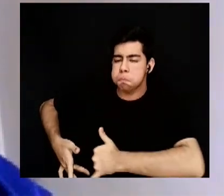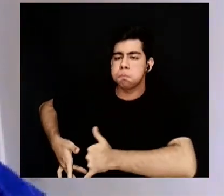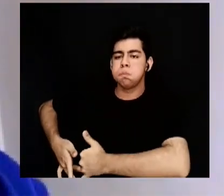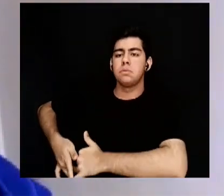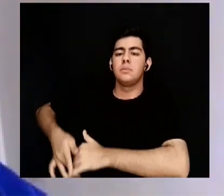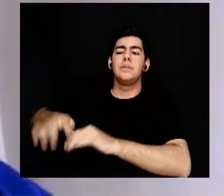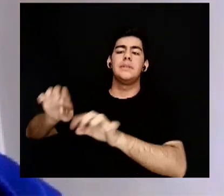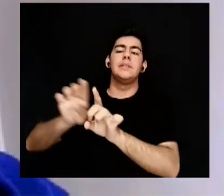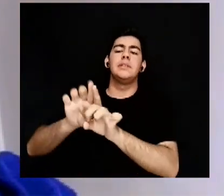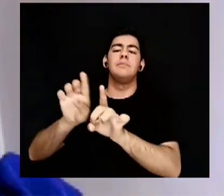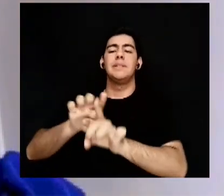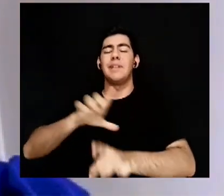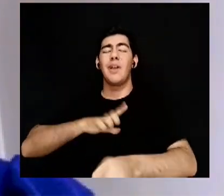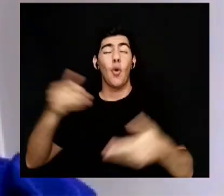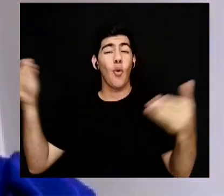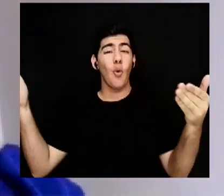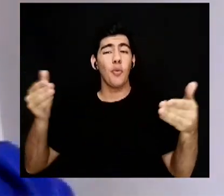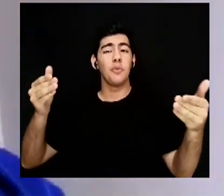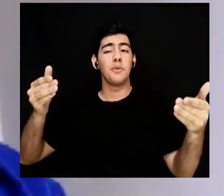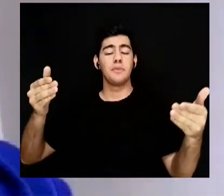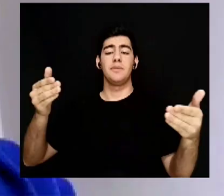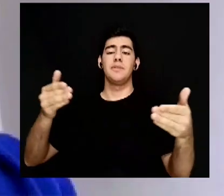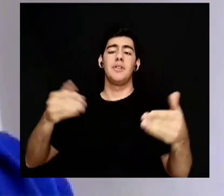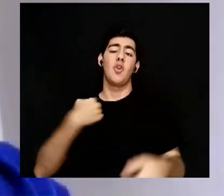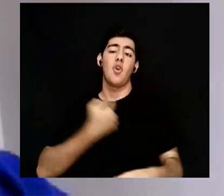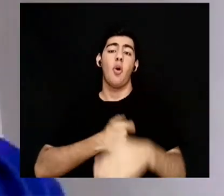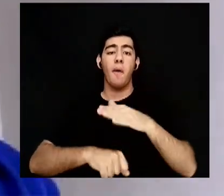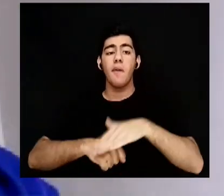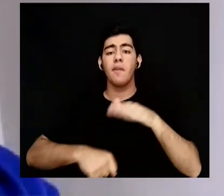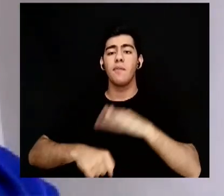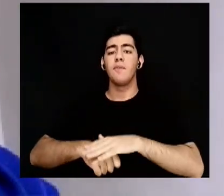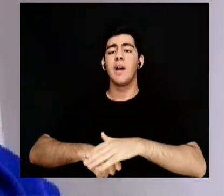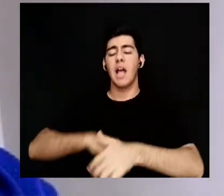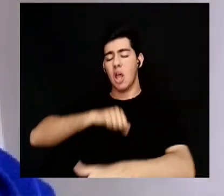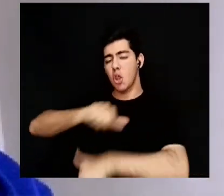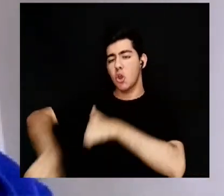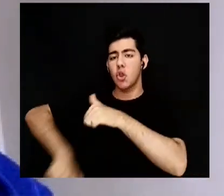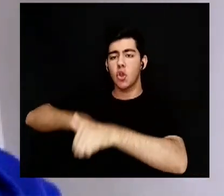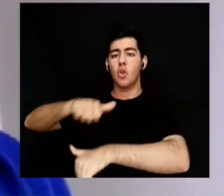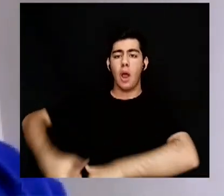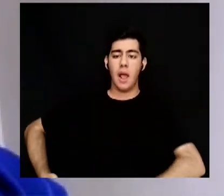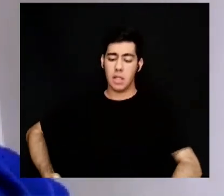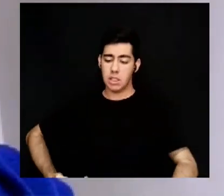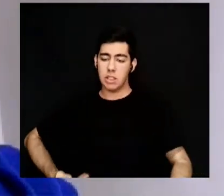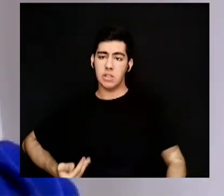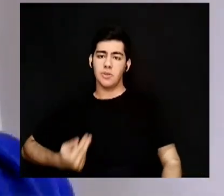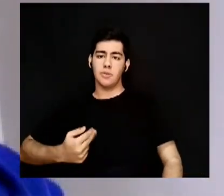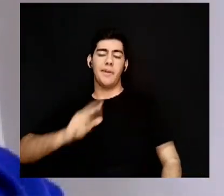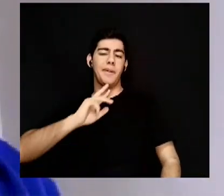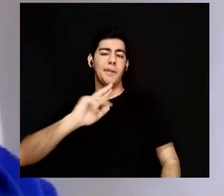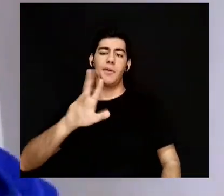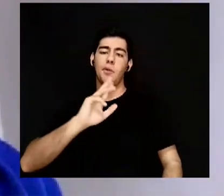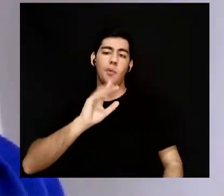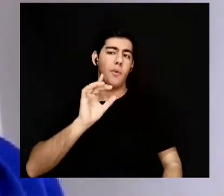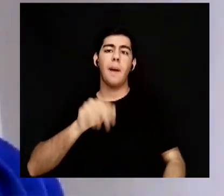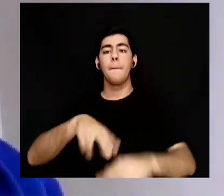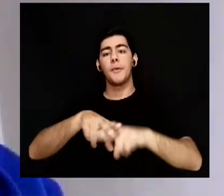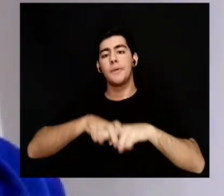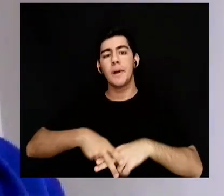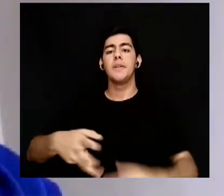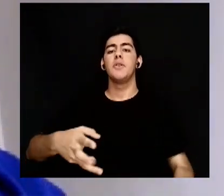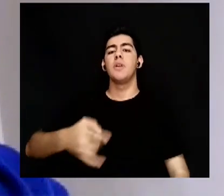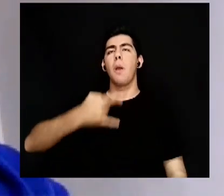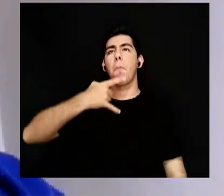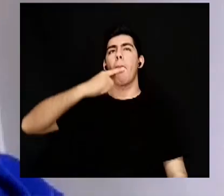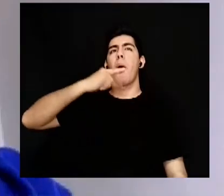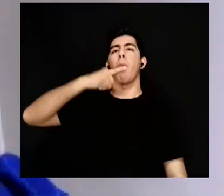de transplante hepático no mundo, não é mais bebida alcoólica, tá? Hoje a gordura no fígado é a